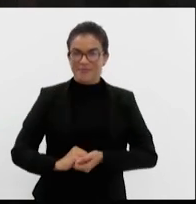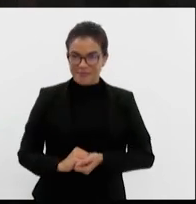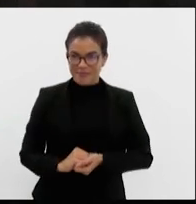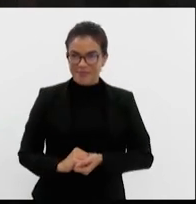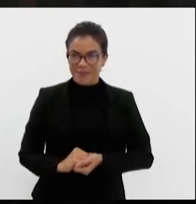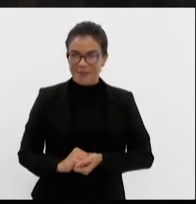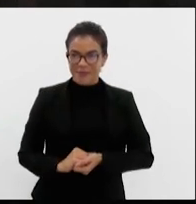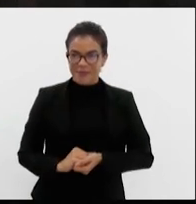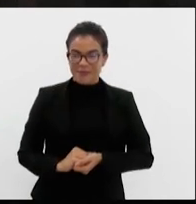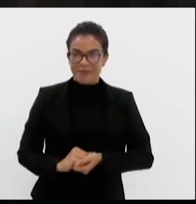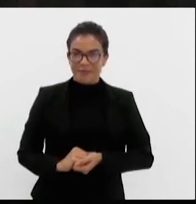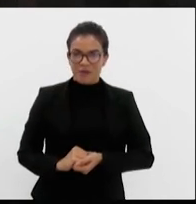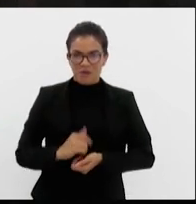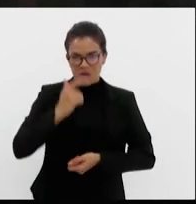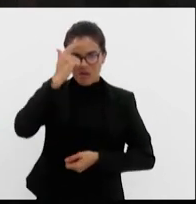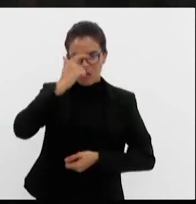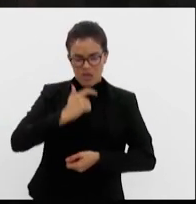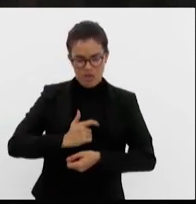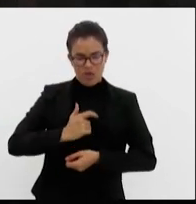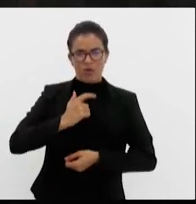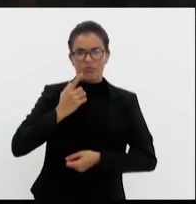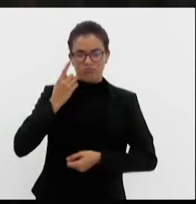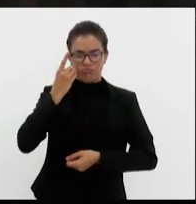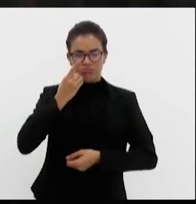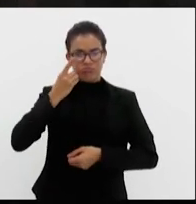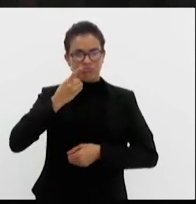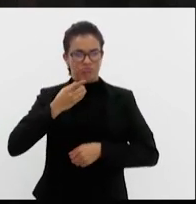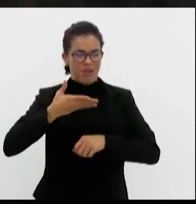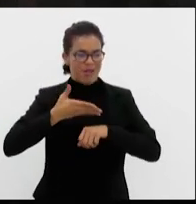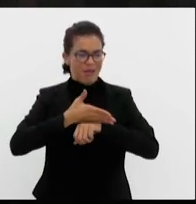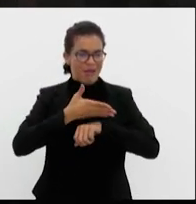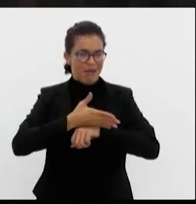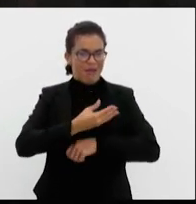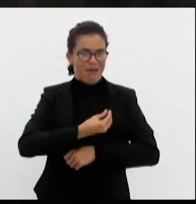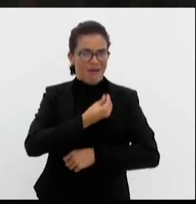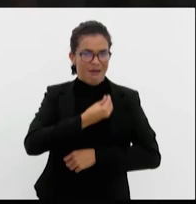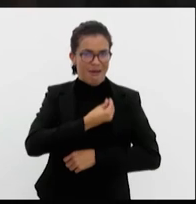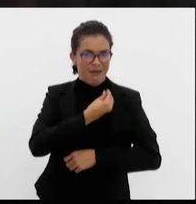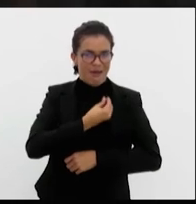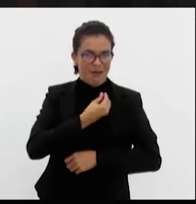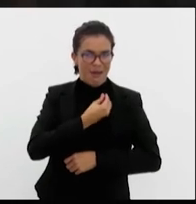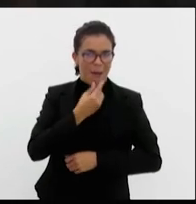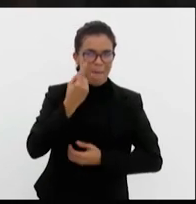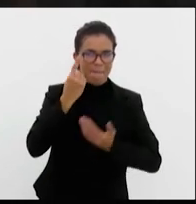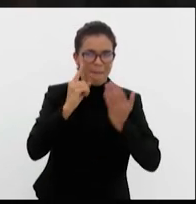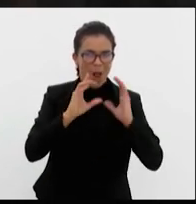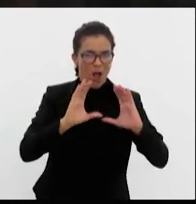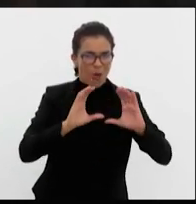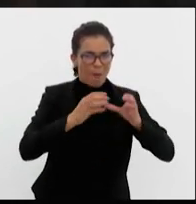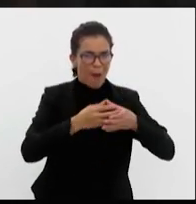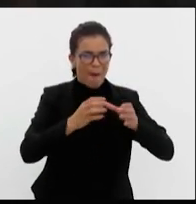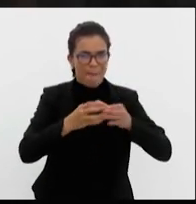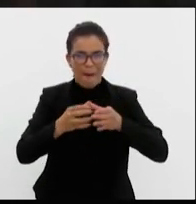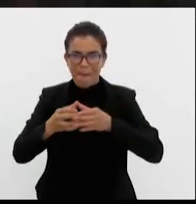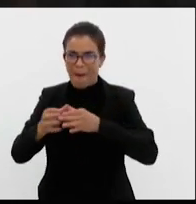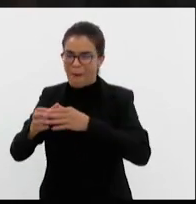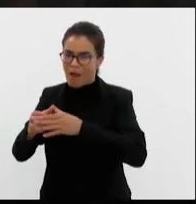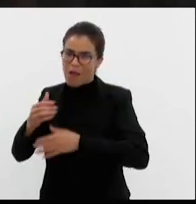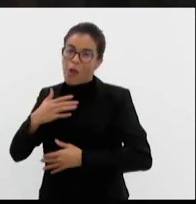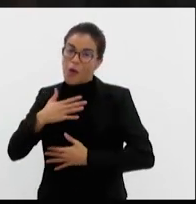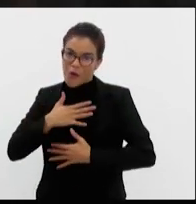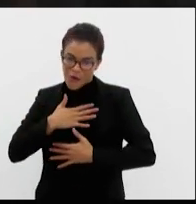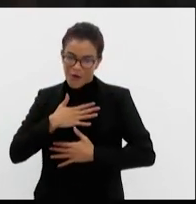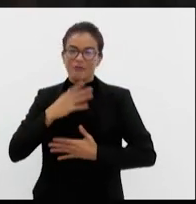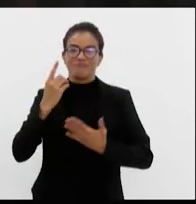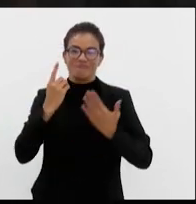E não sou eu frequentador dos blocos. Né? Sou um homem que gosta